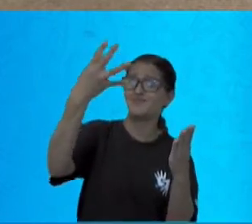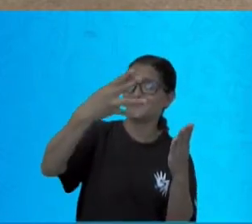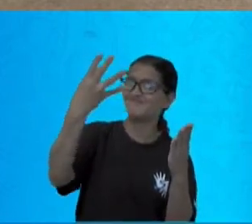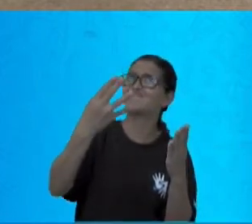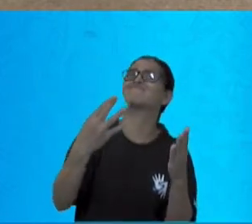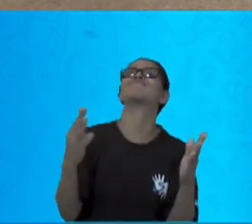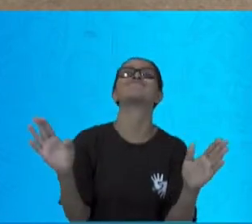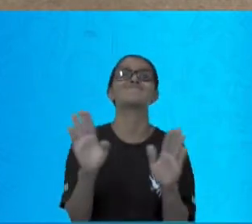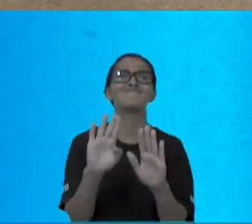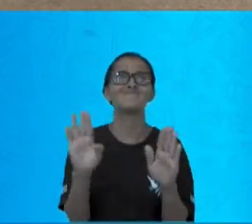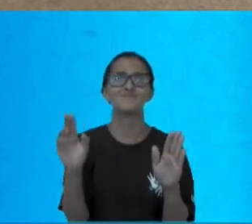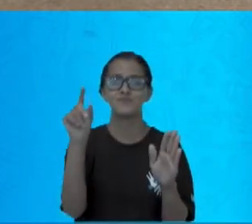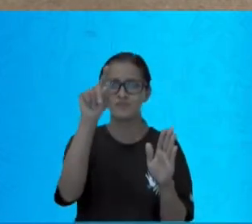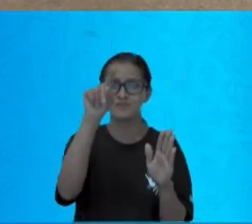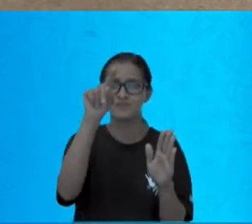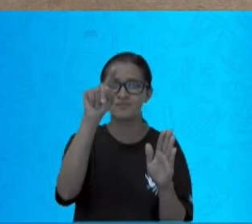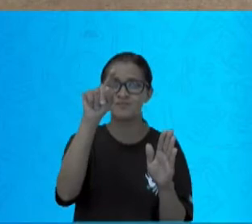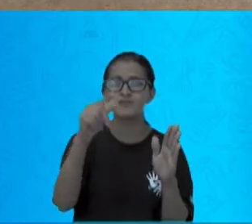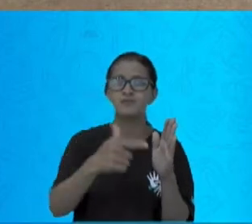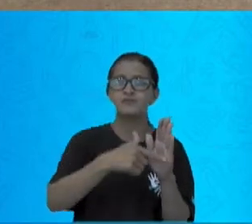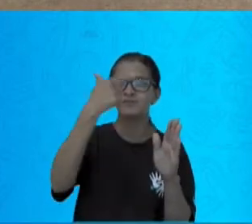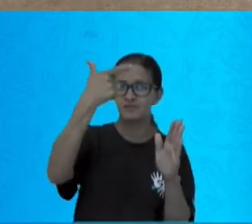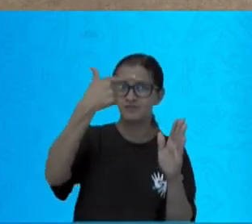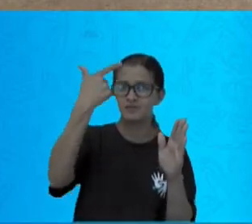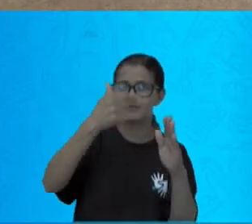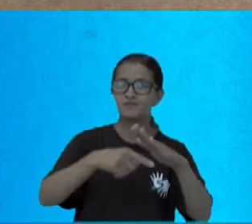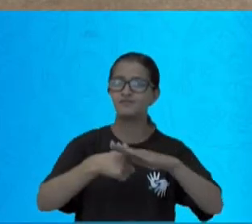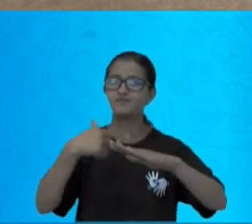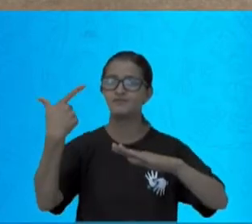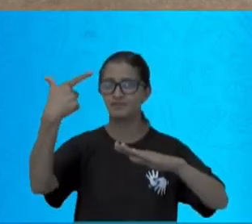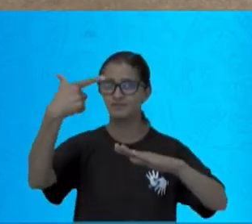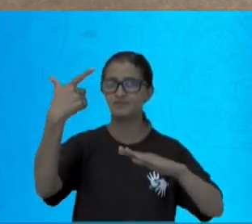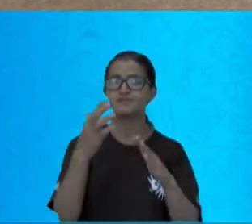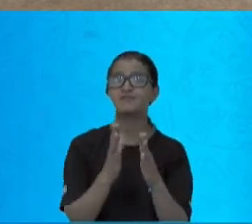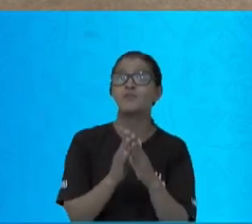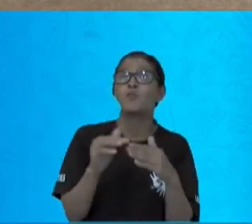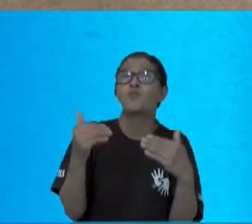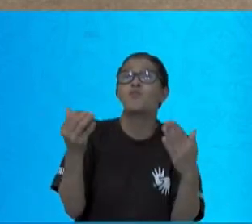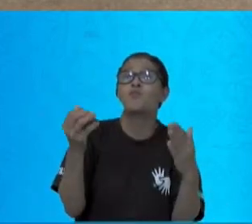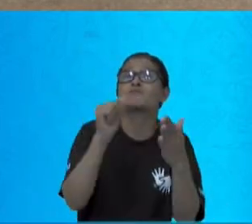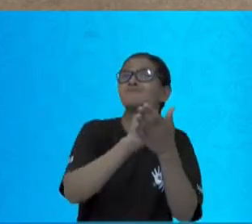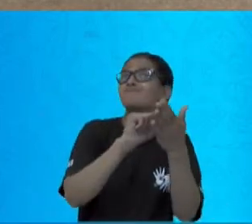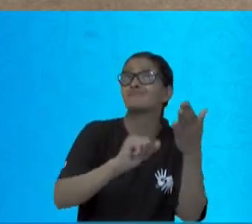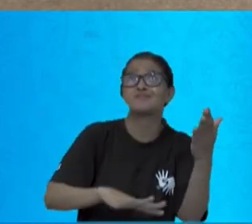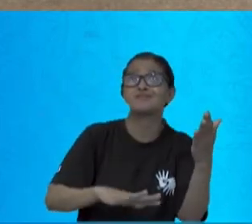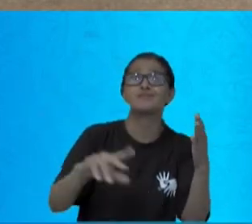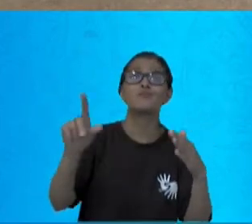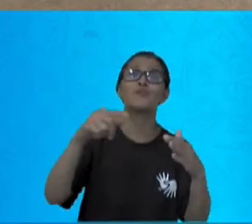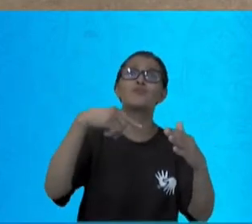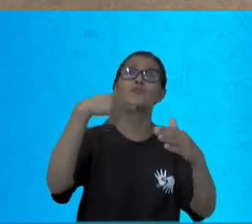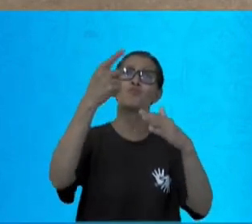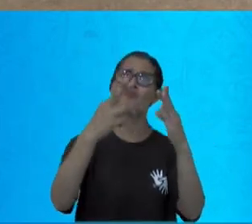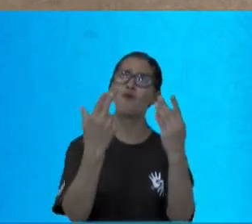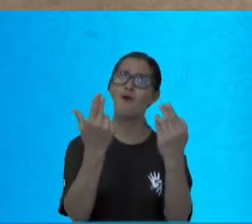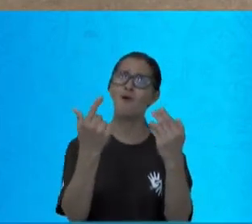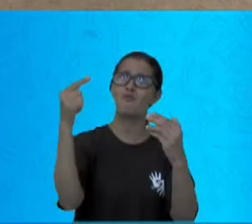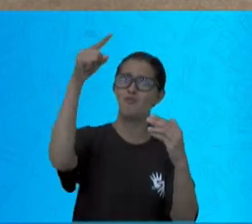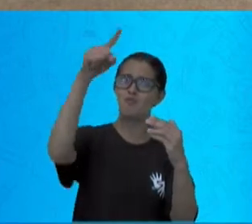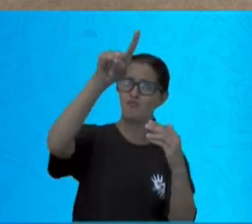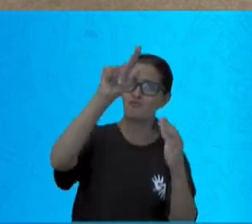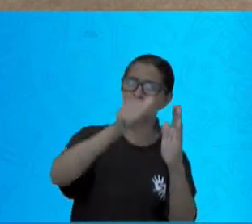64. Escreva na forma de potência. Observa que esse exercício é igualzinho 1, só que está ao